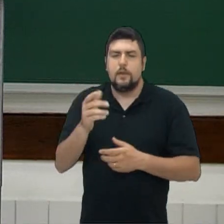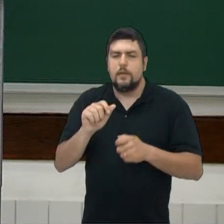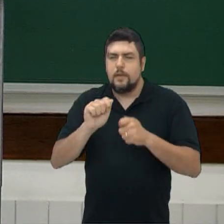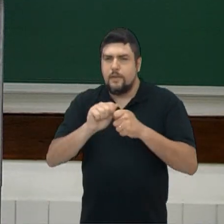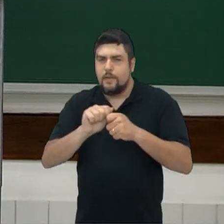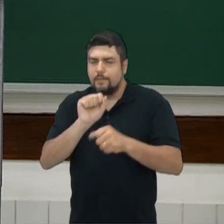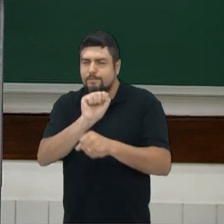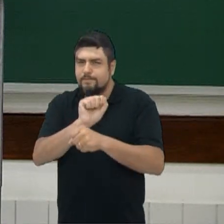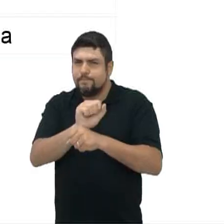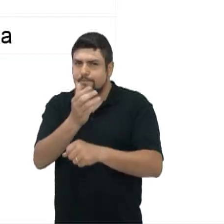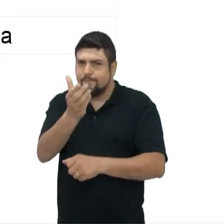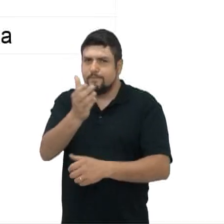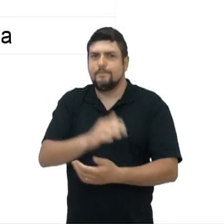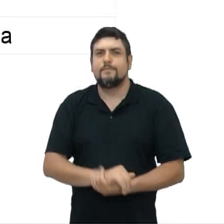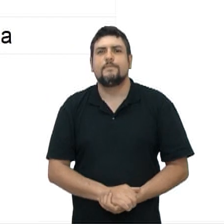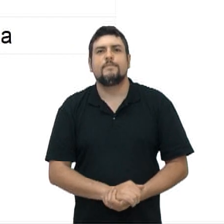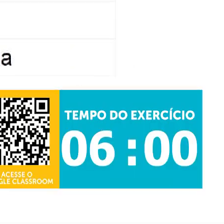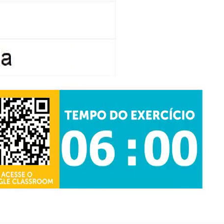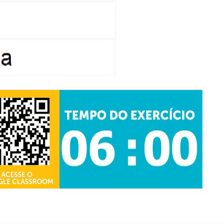Tô esperando aqui.